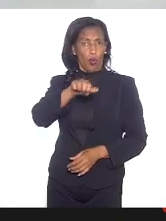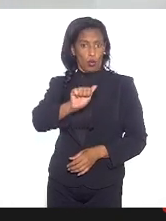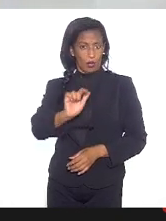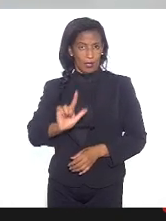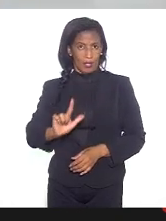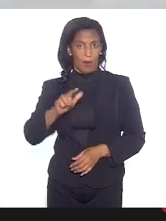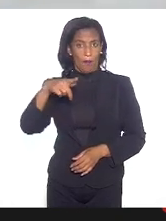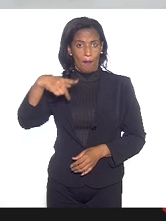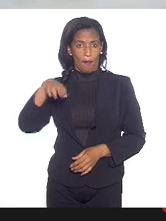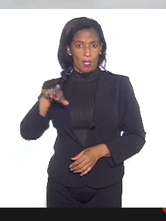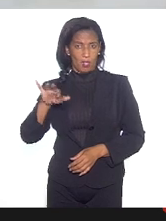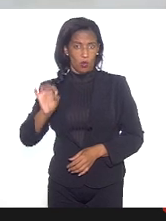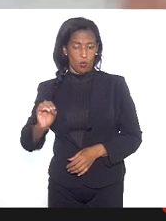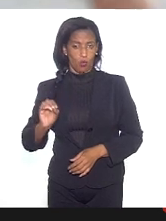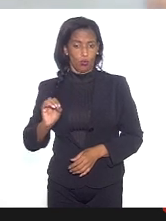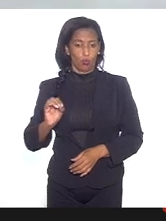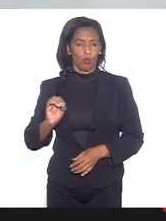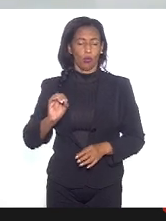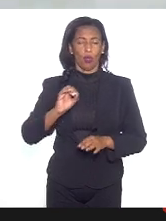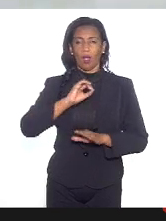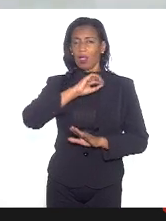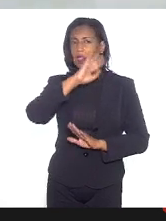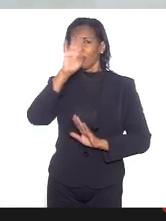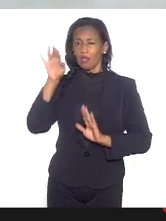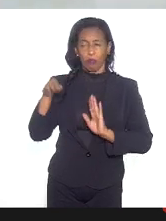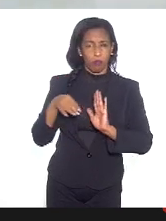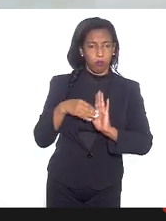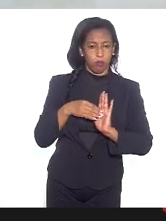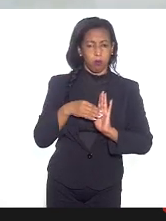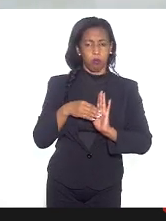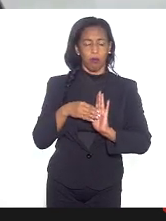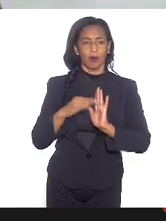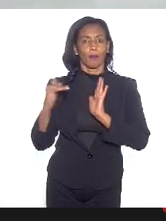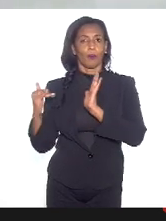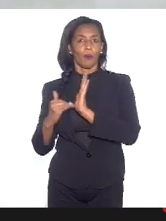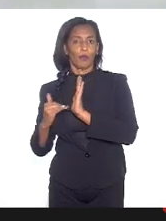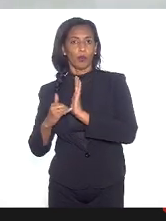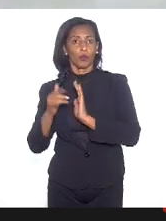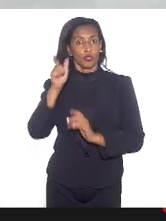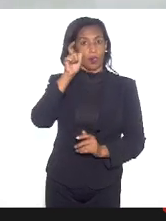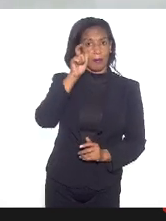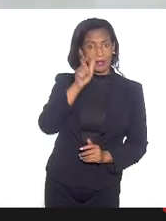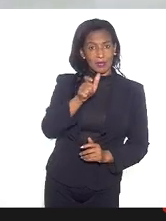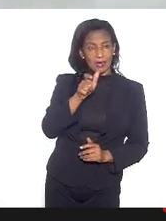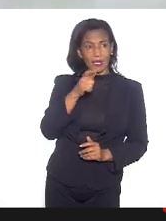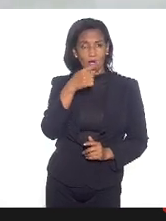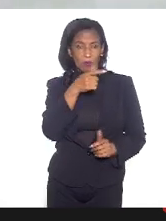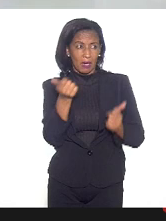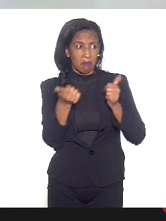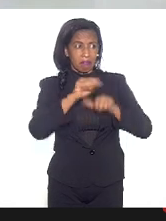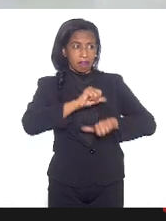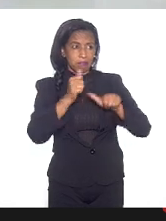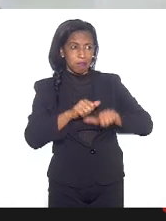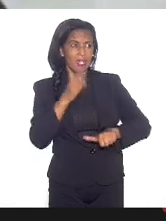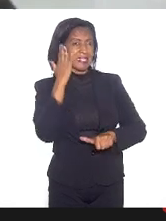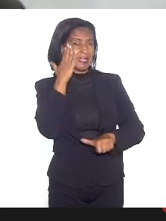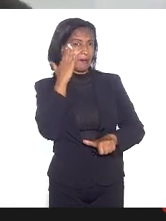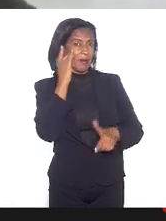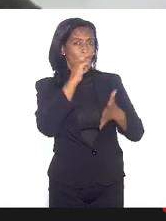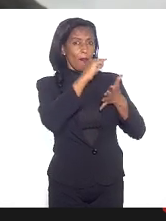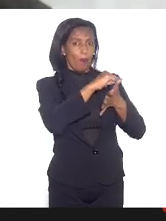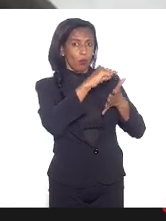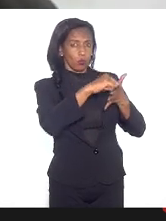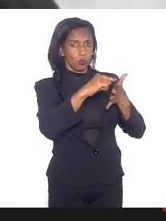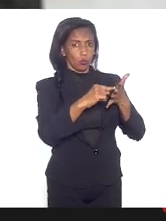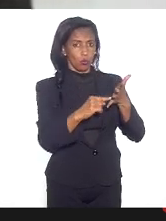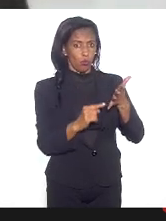o coronel Polito, depois de ouvir esse primeiro apanhado, que eu acho que é mais interessante para que ele forme as convicções e saiba ali pontuar